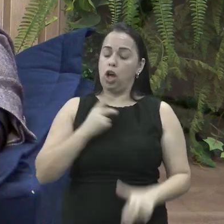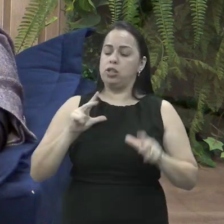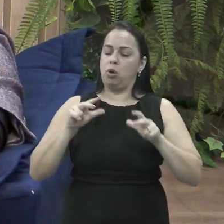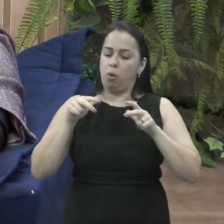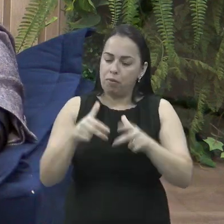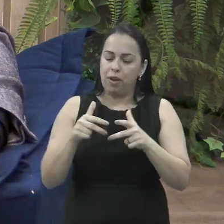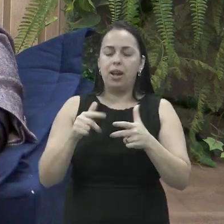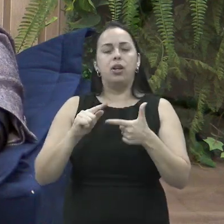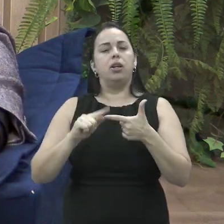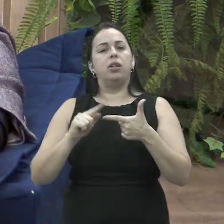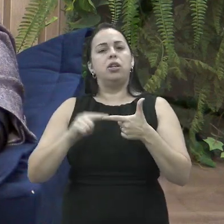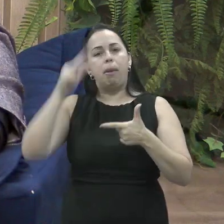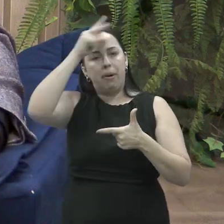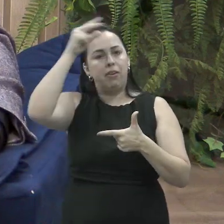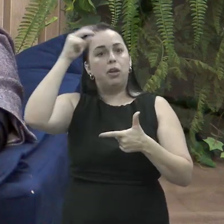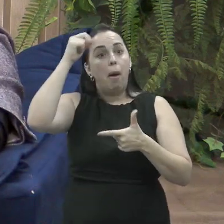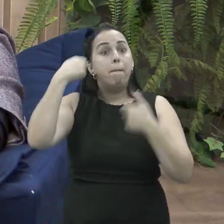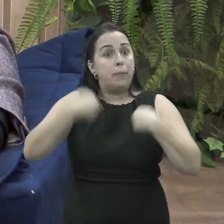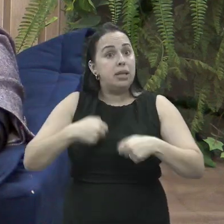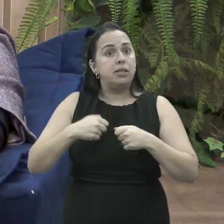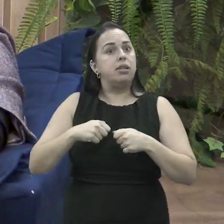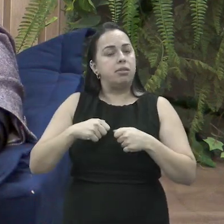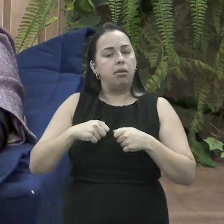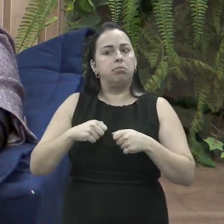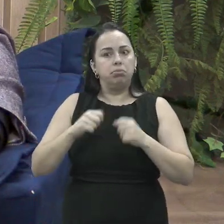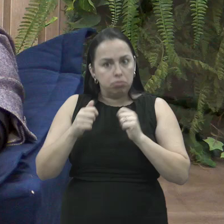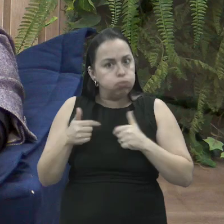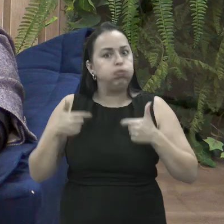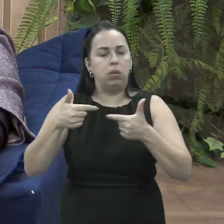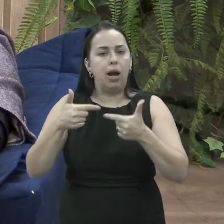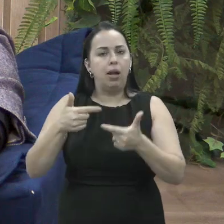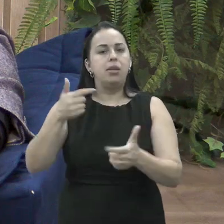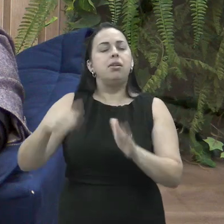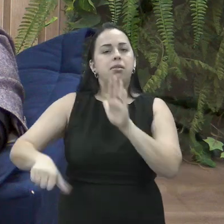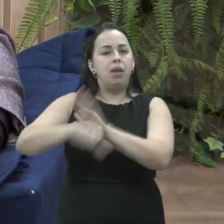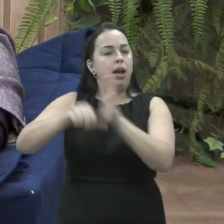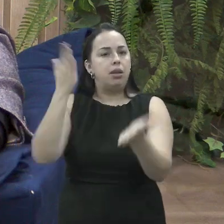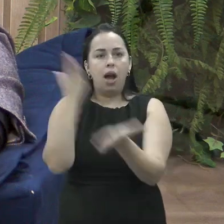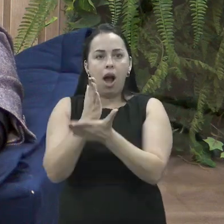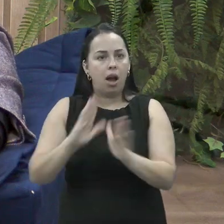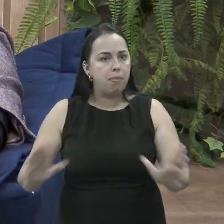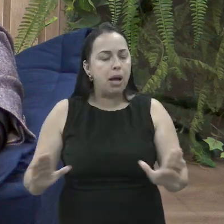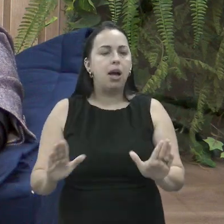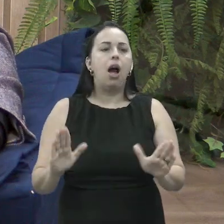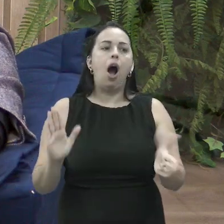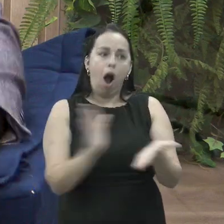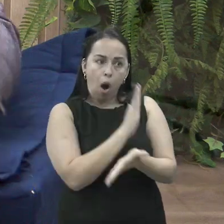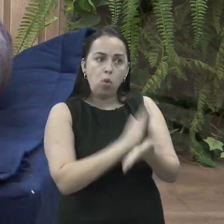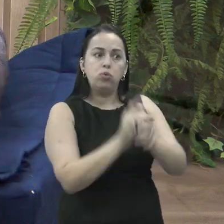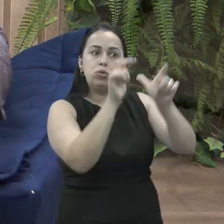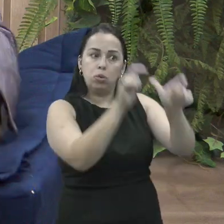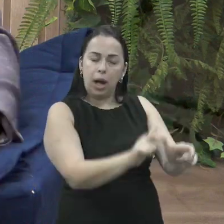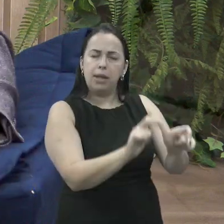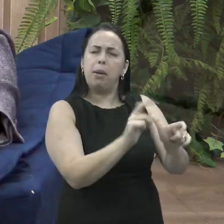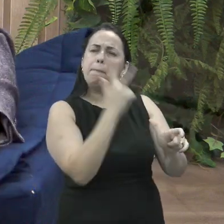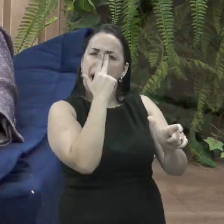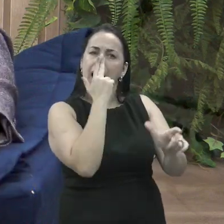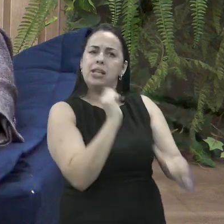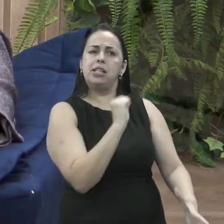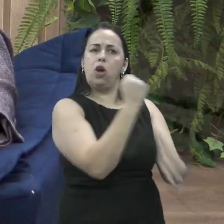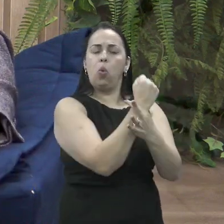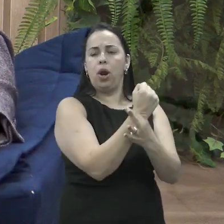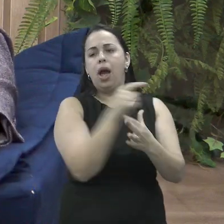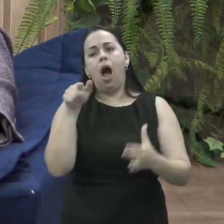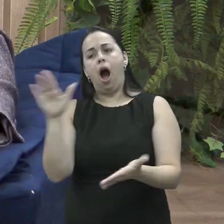de São José, a Prefeitura, precisam trabalhar. A gente tem, obviamente, a sensação de segurança em alguns bairros, mas em